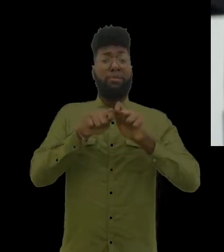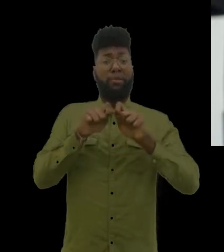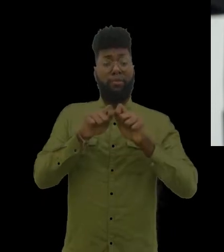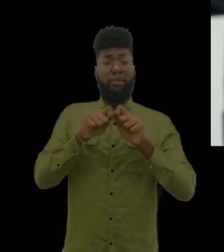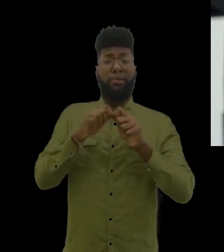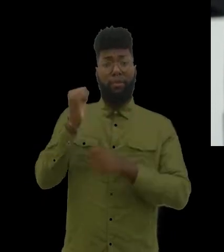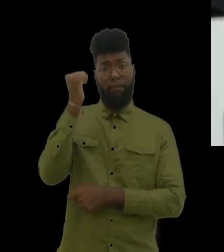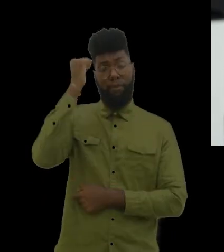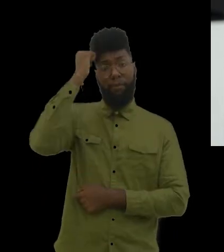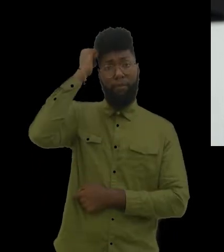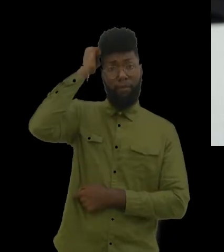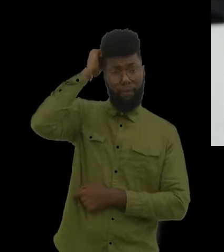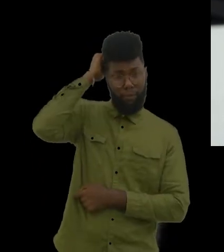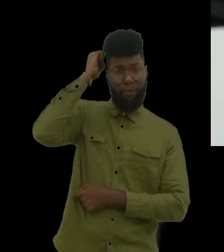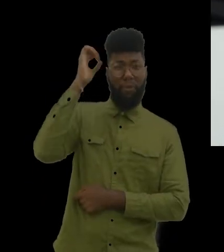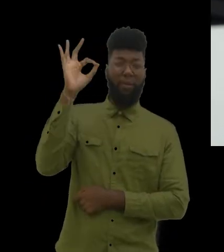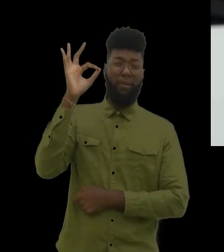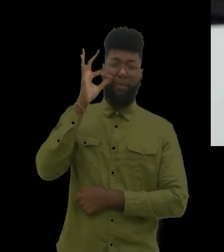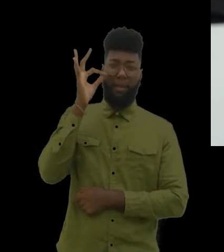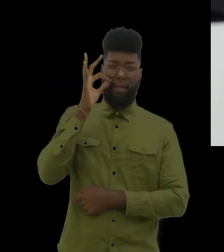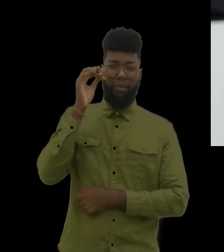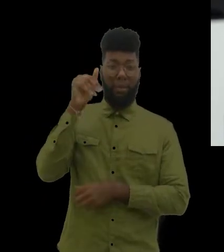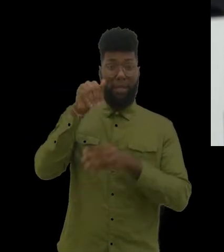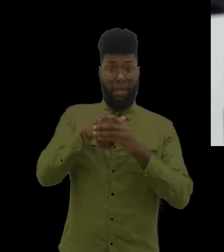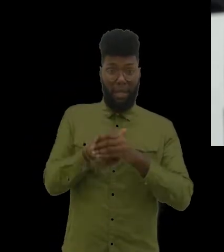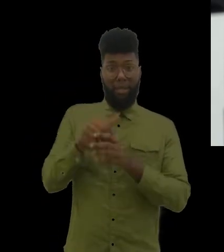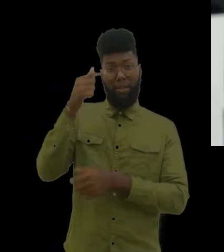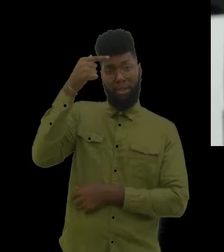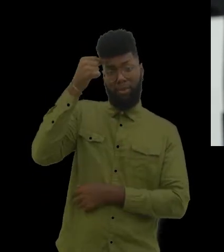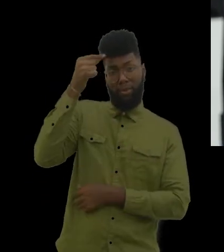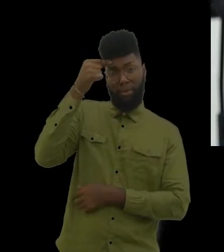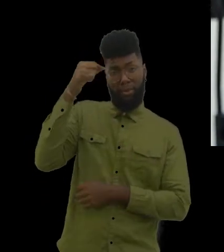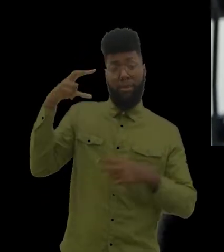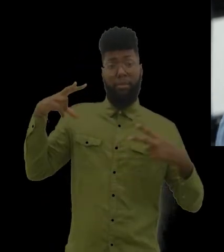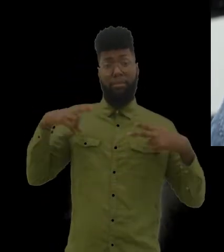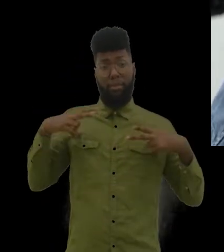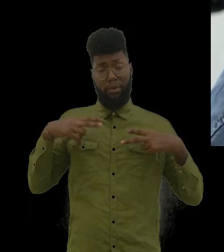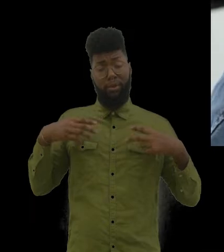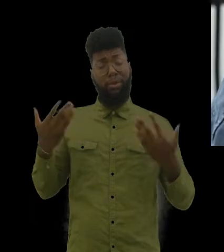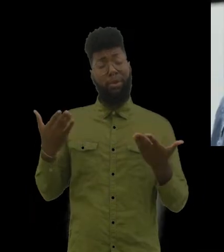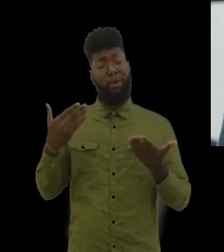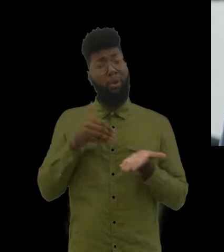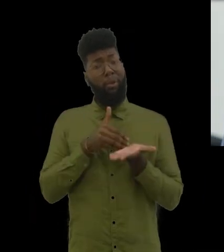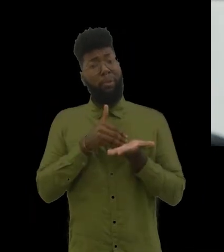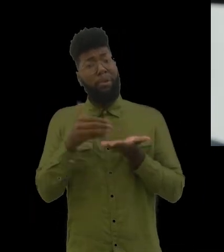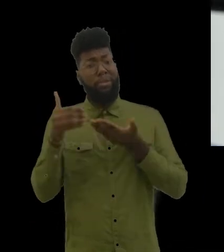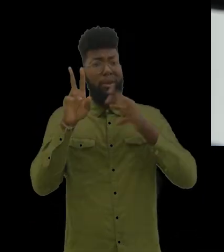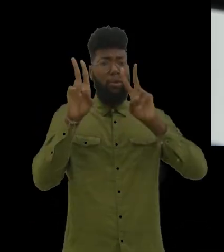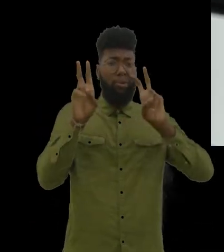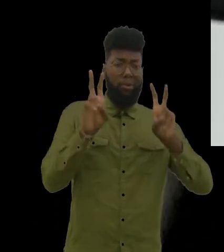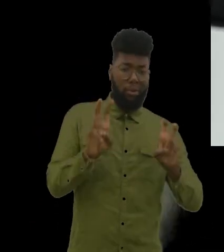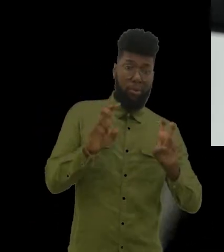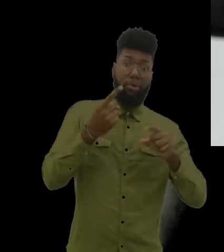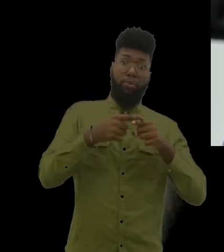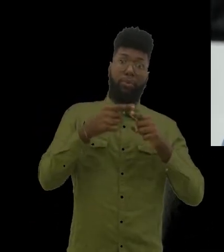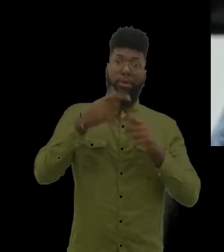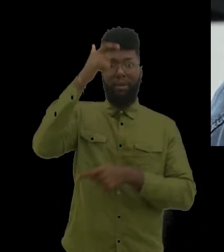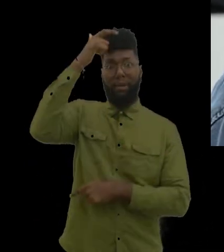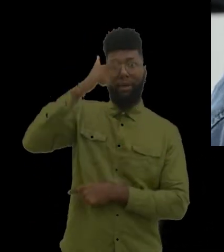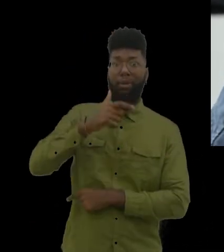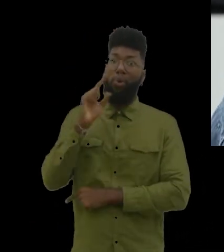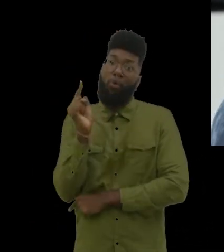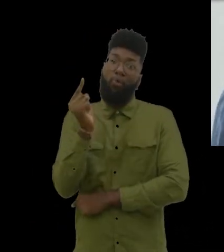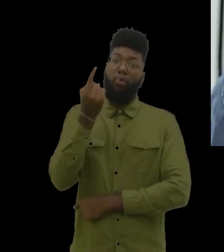vestibular, numa faculdade particular. E aí começam a vir as questões, né? Tipo, eu era o único aluno